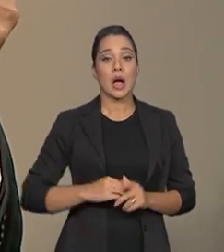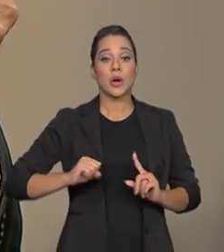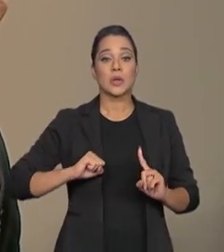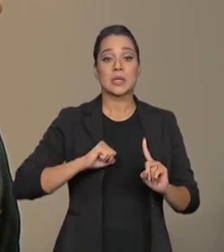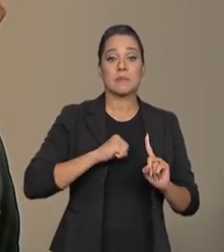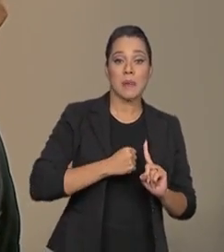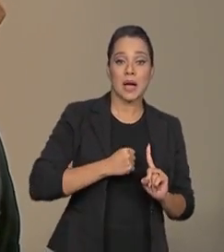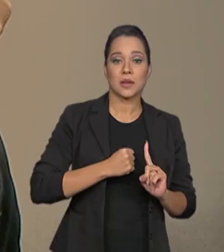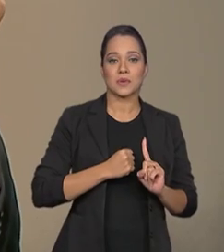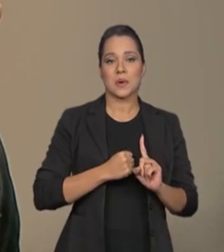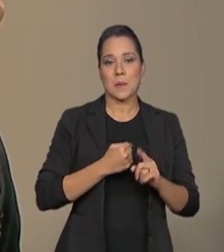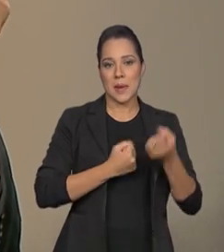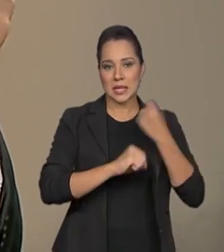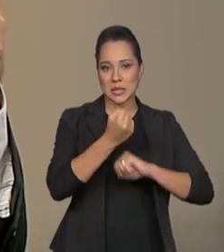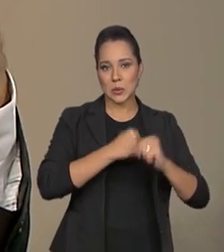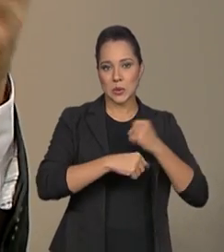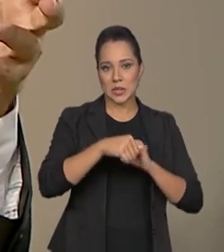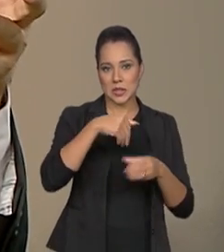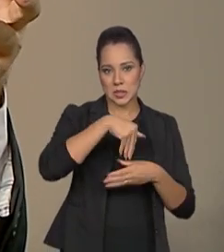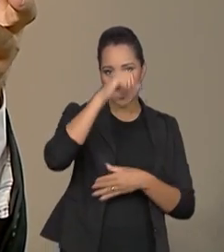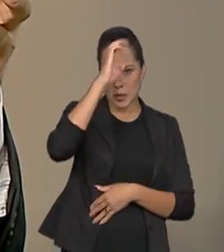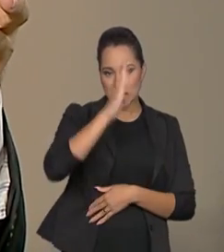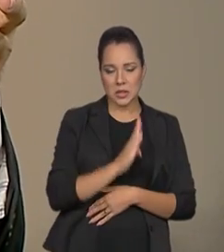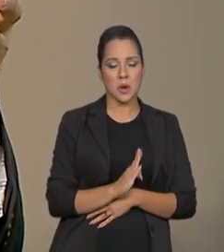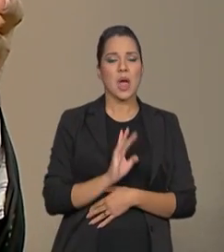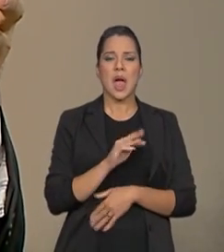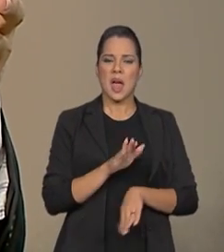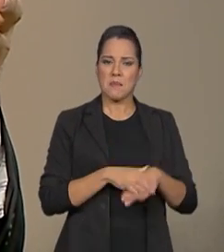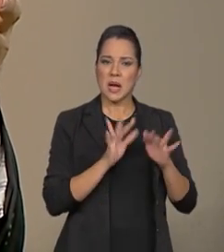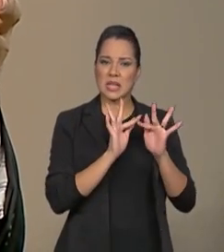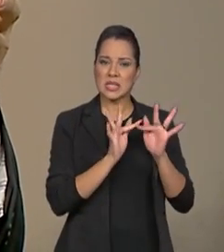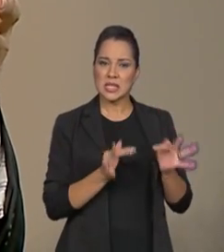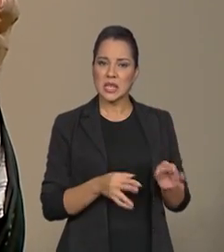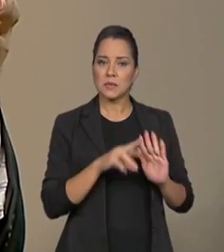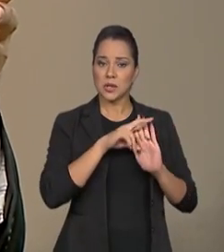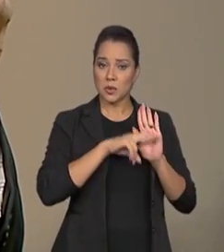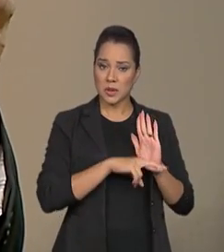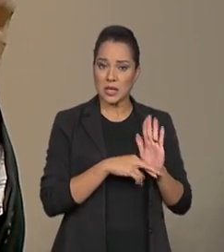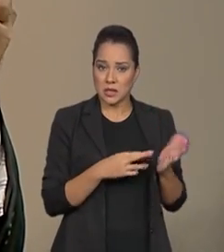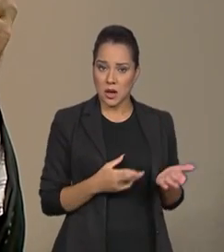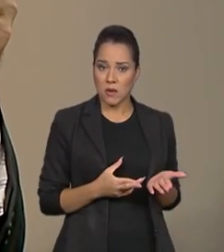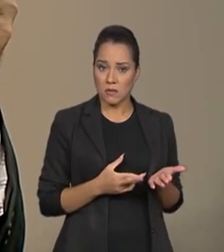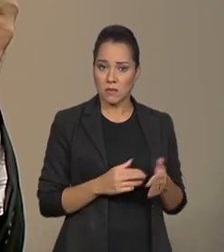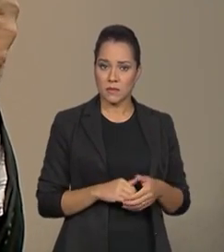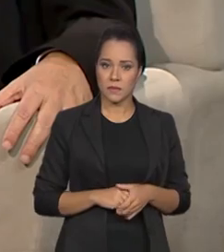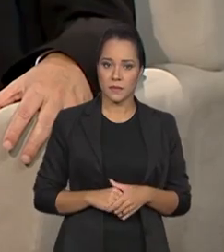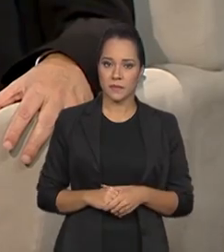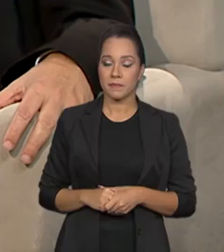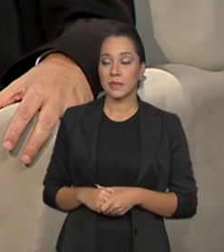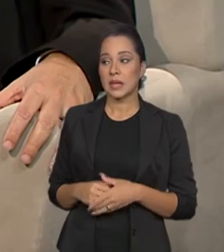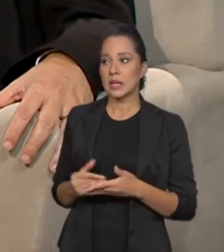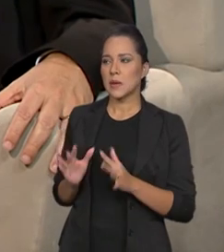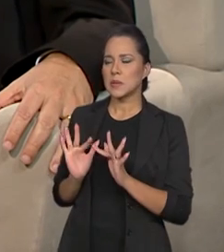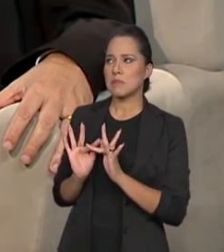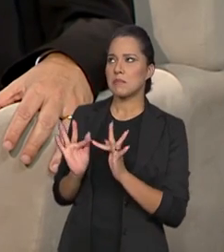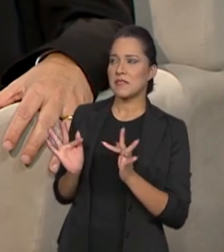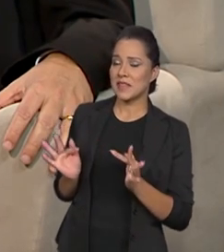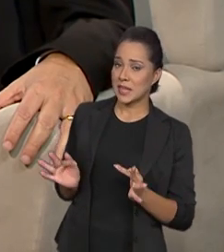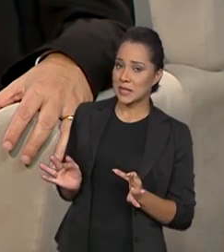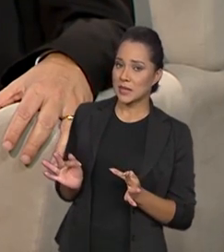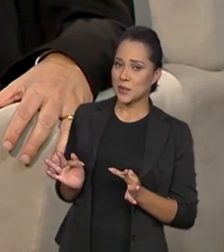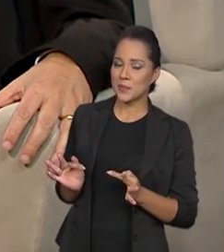resultados para a indústria Nacional seria a simplificação dessa regulamentação a gente pode dizer isso simplificação